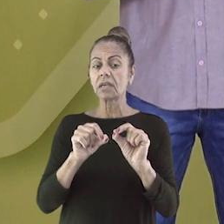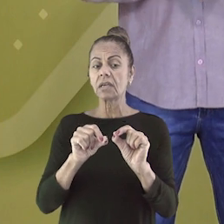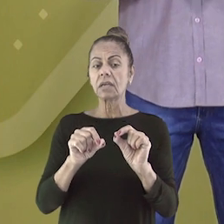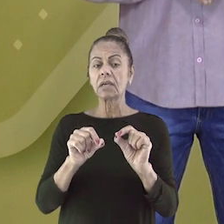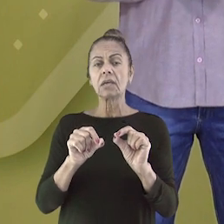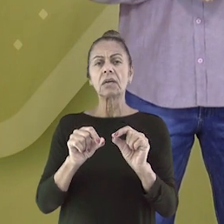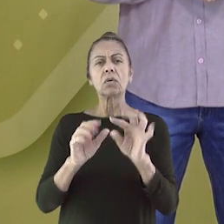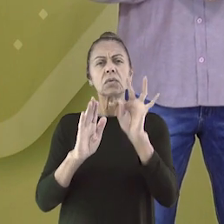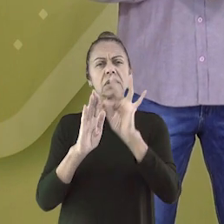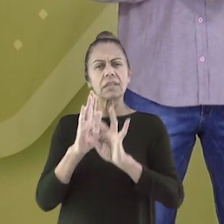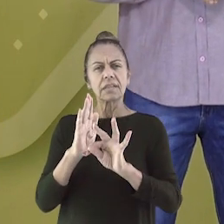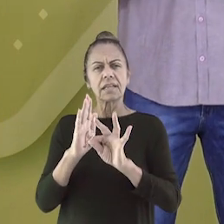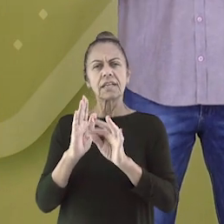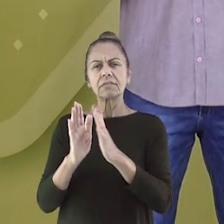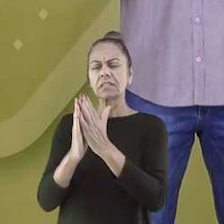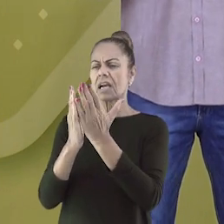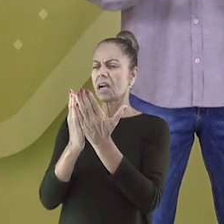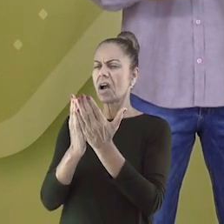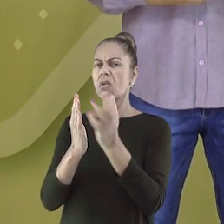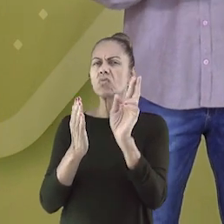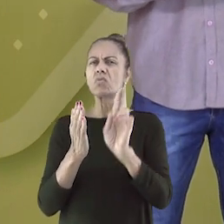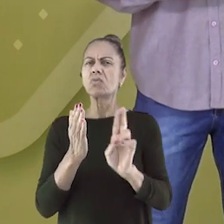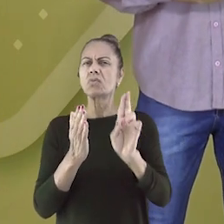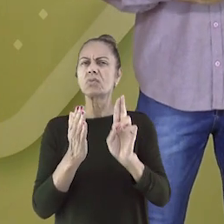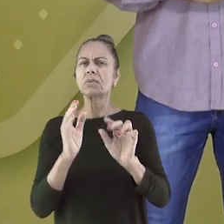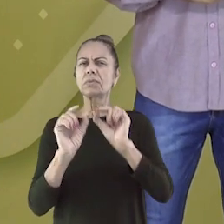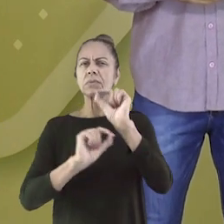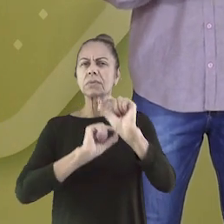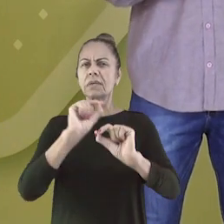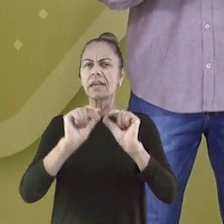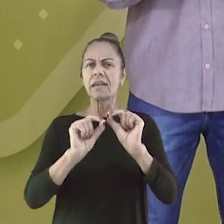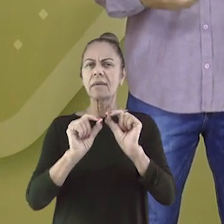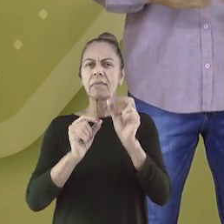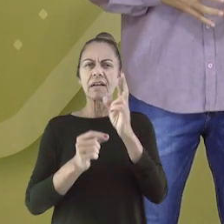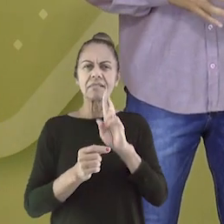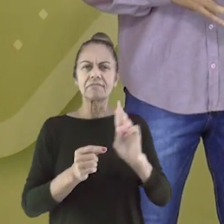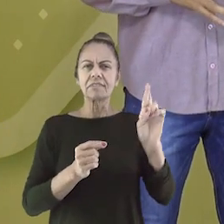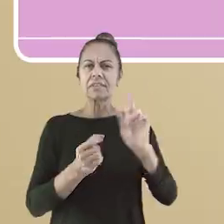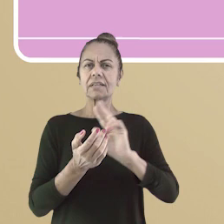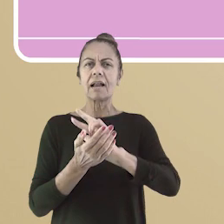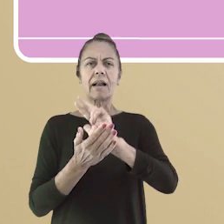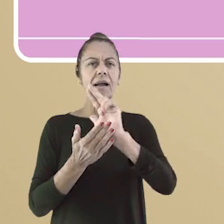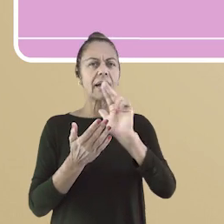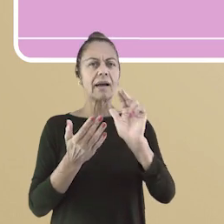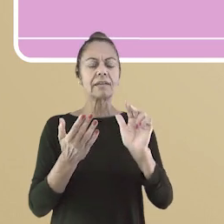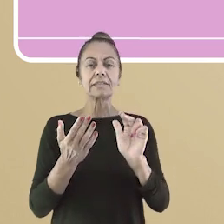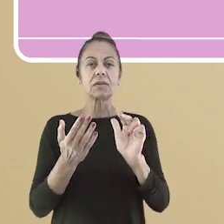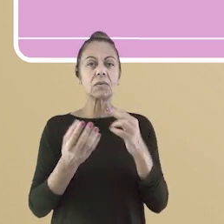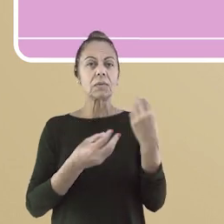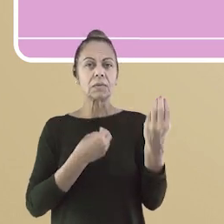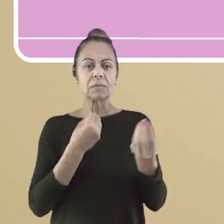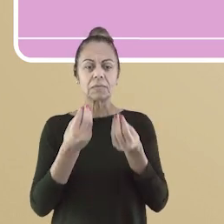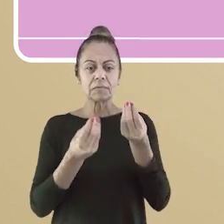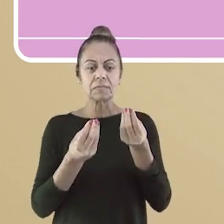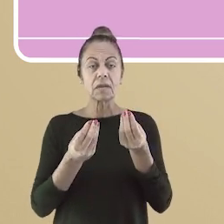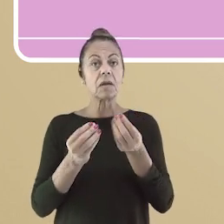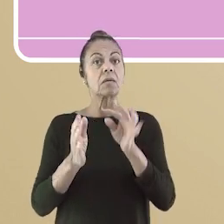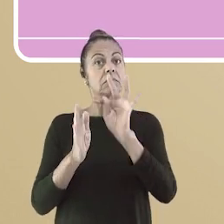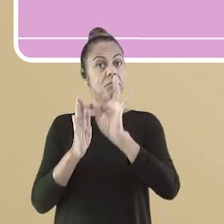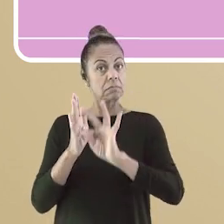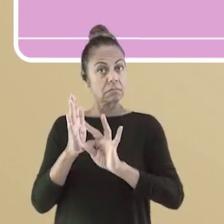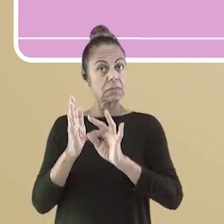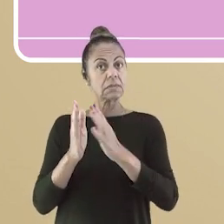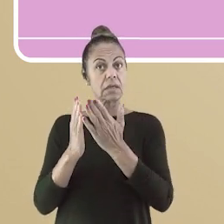dos textos sagrados? Qual a sua utilidade no interior das diferentes religiões? Os textos sagrados, eles